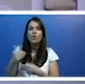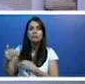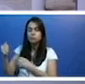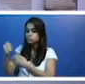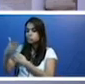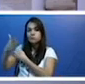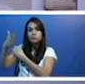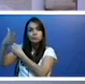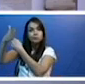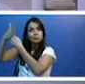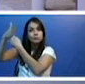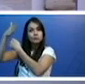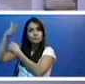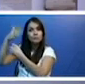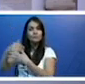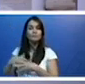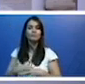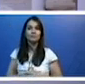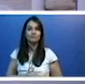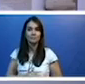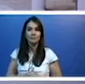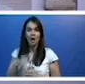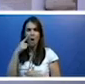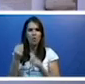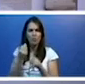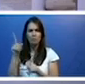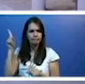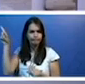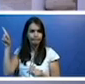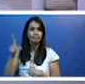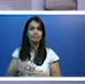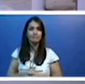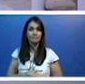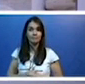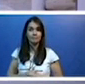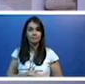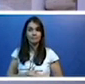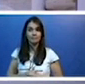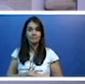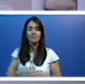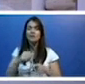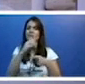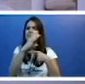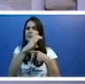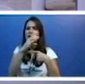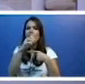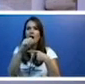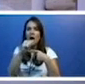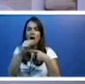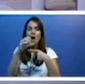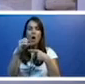né? Óxido de cálcio sólido mais H2O líquido, que é a água, resulta em uma base, né,